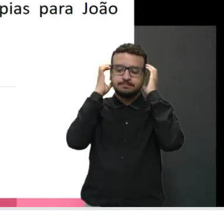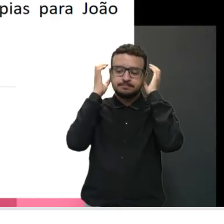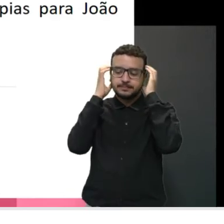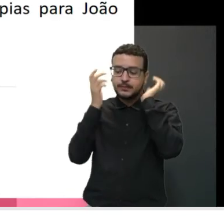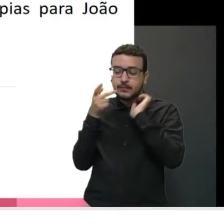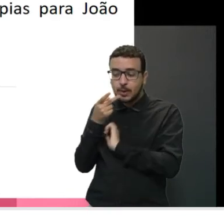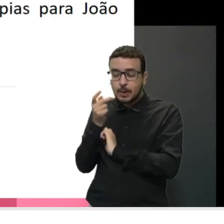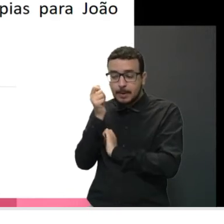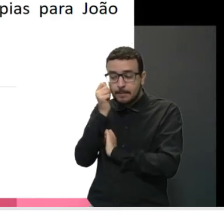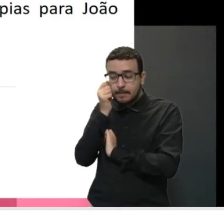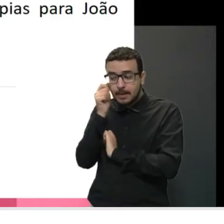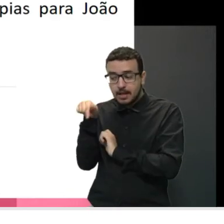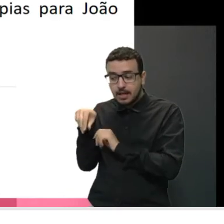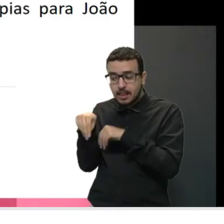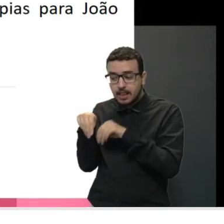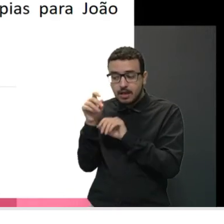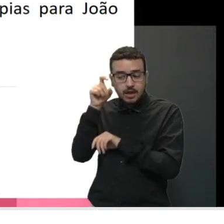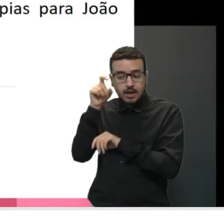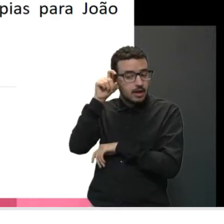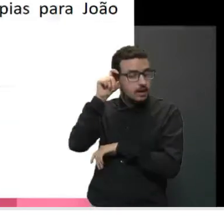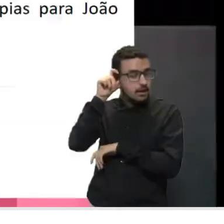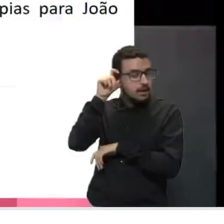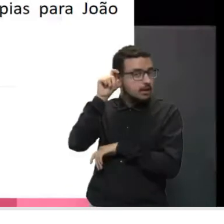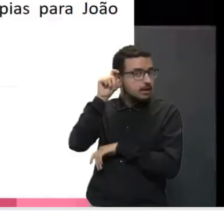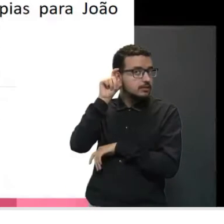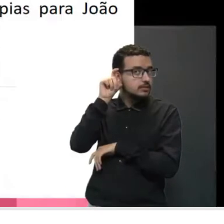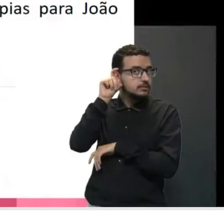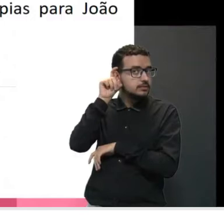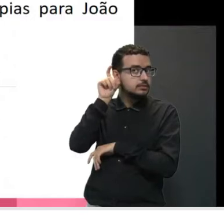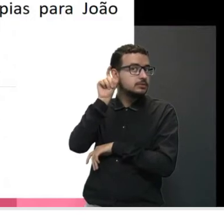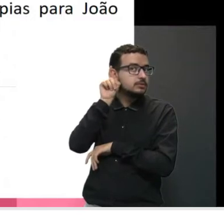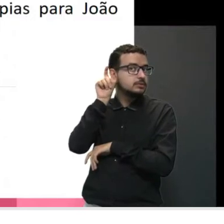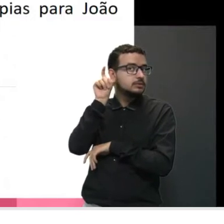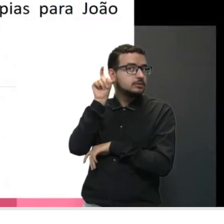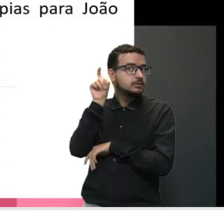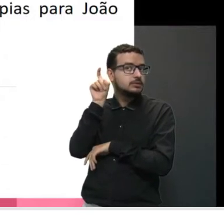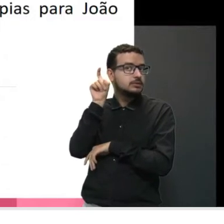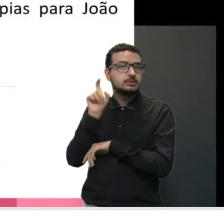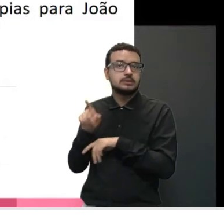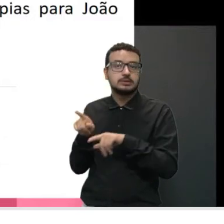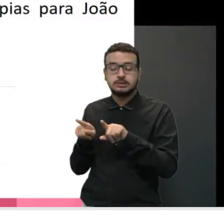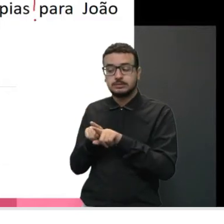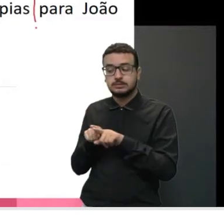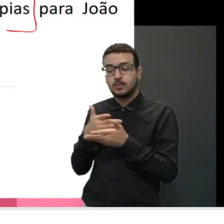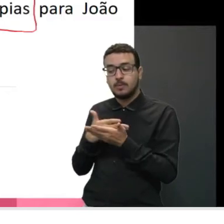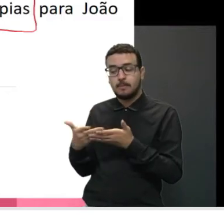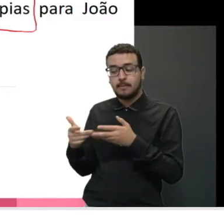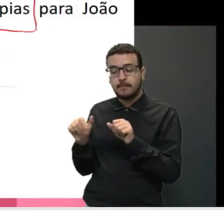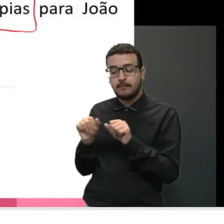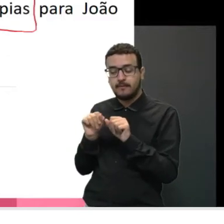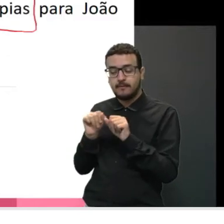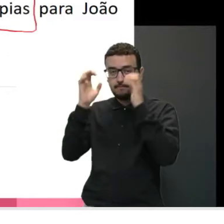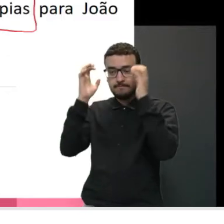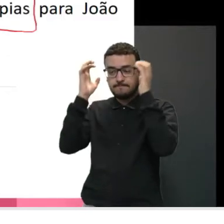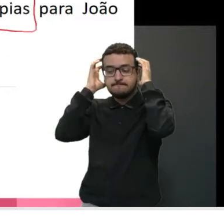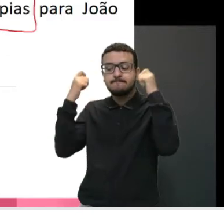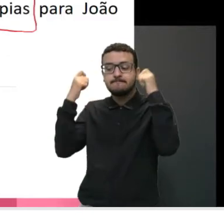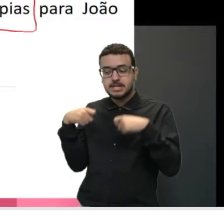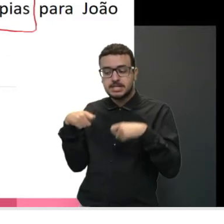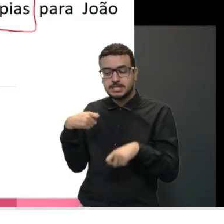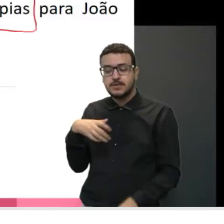sonora individual, e o início das sessões de fonoterapia para João Pedro. A mãe de João Pedro comenta